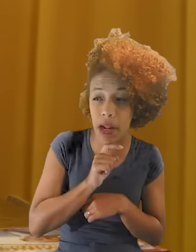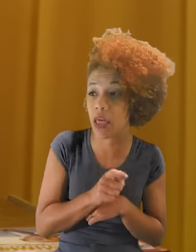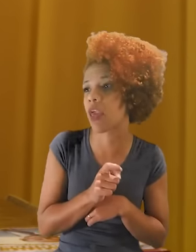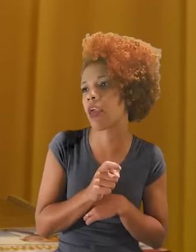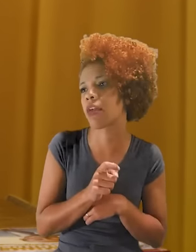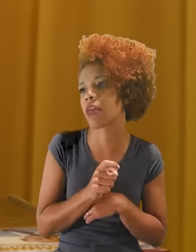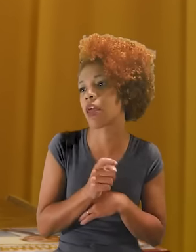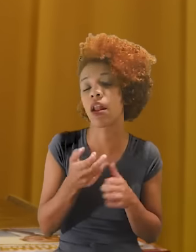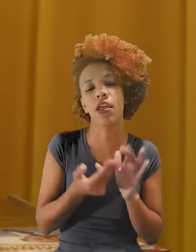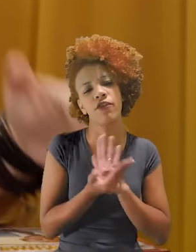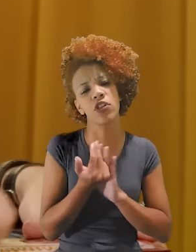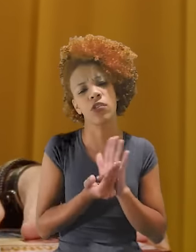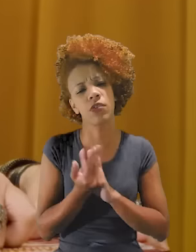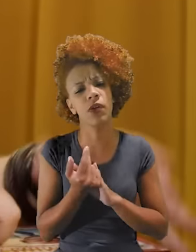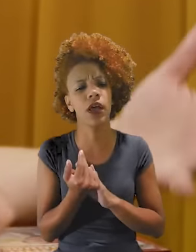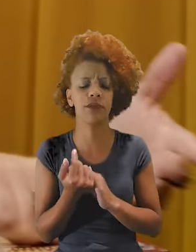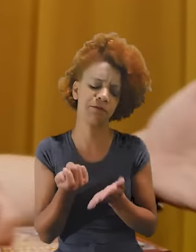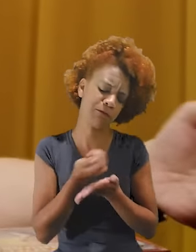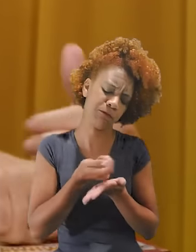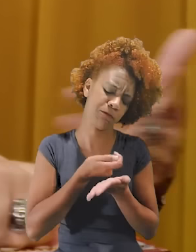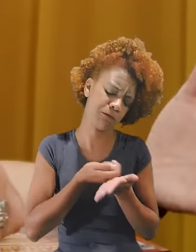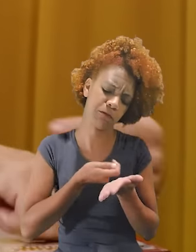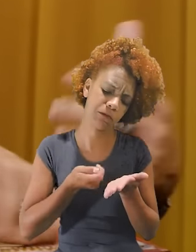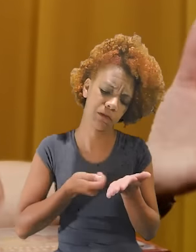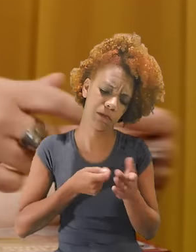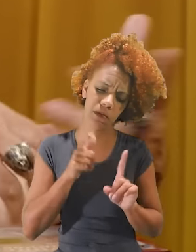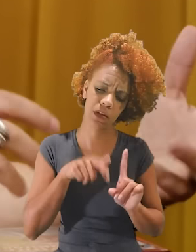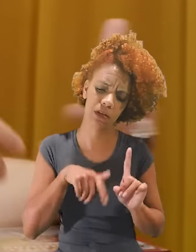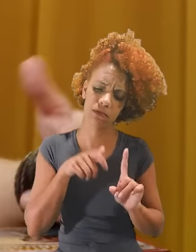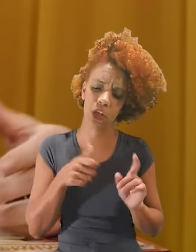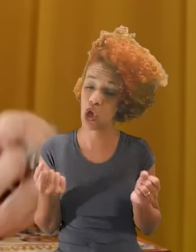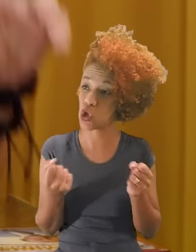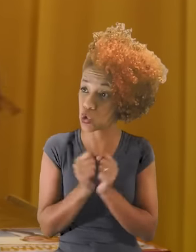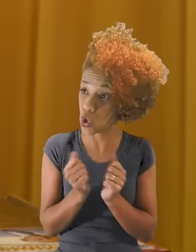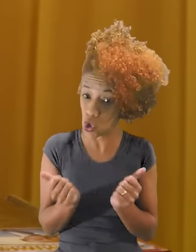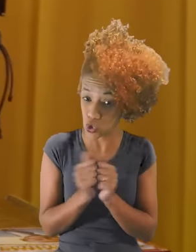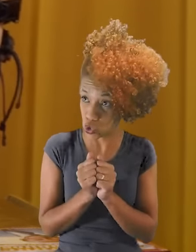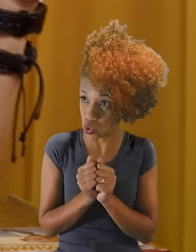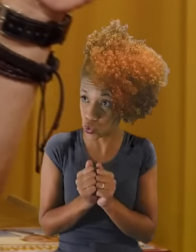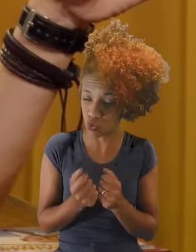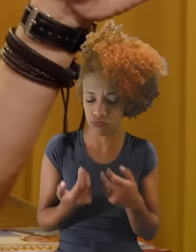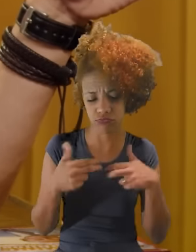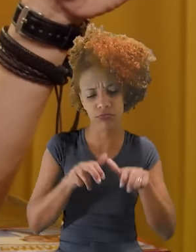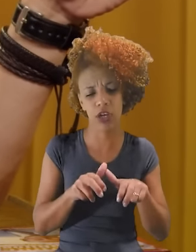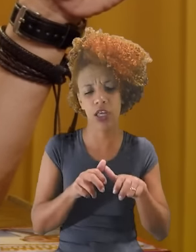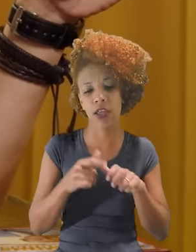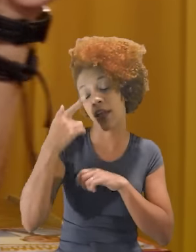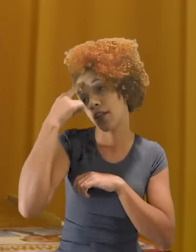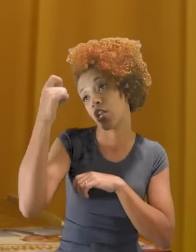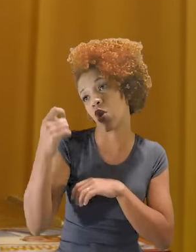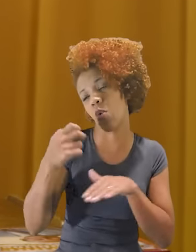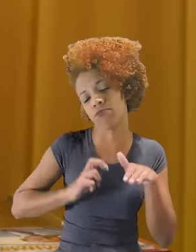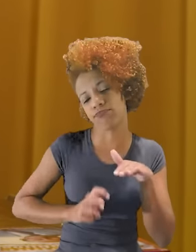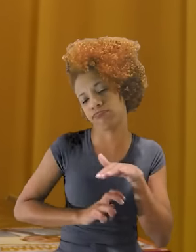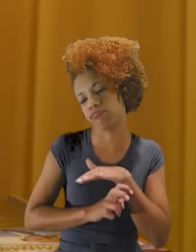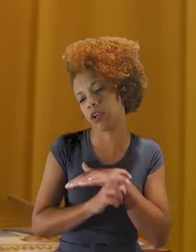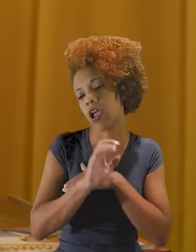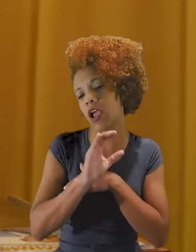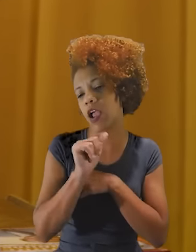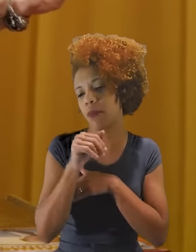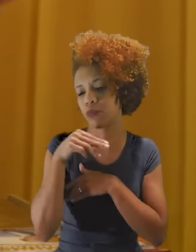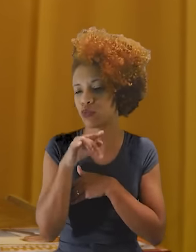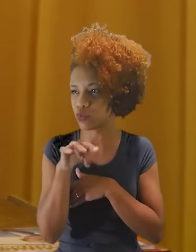aí ele falou que queria fazer um desenho, até ficava criando vários personagens ali com ela e tal, e surgiu a ideia desse camundongo. E até